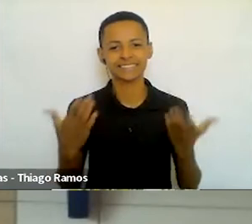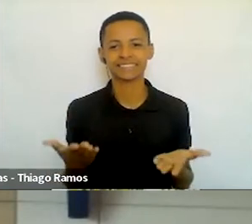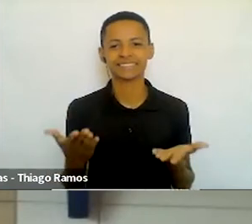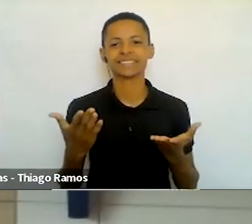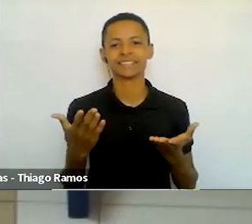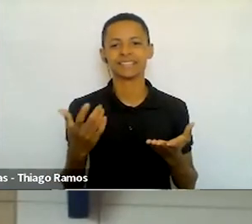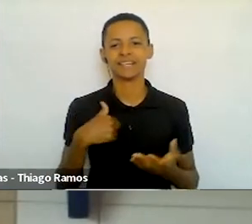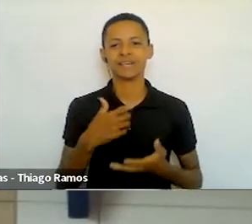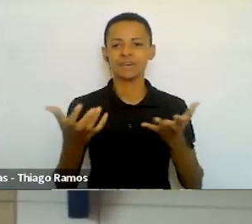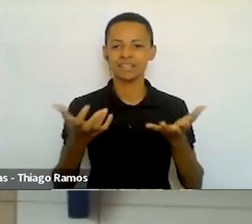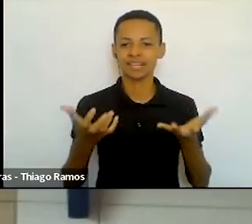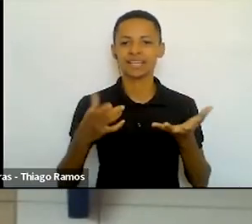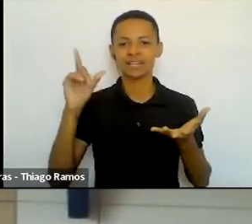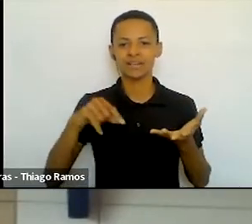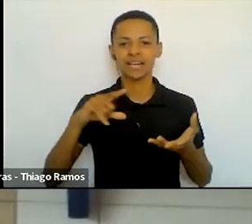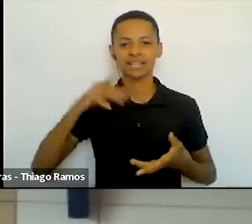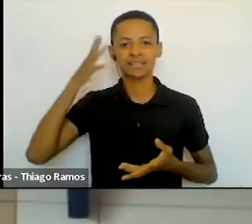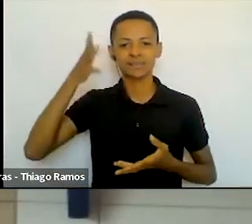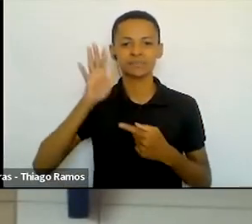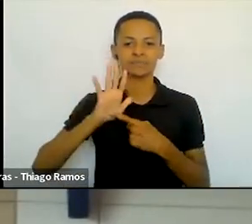de dar-lhe a palavra. E você tem